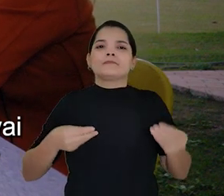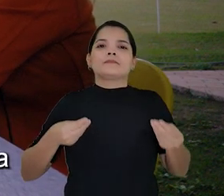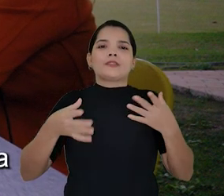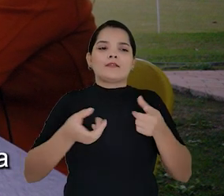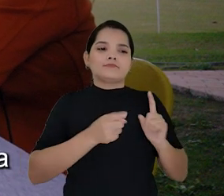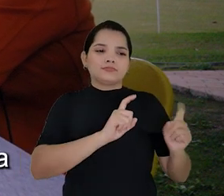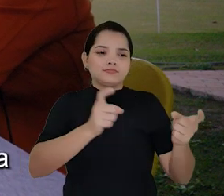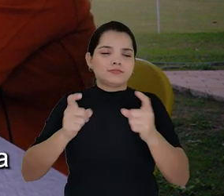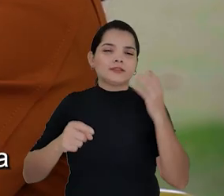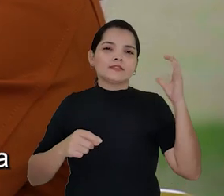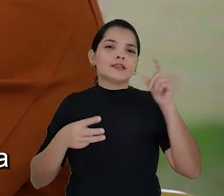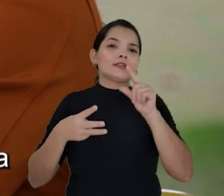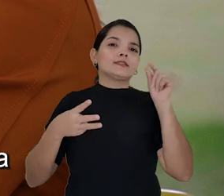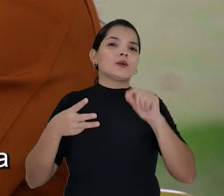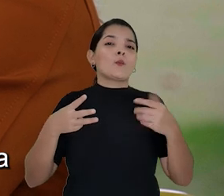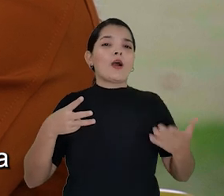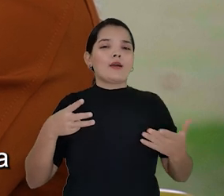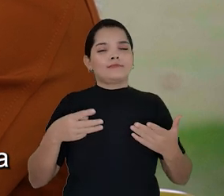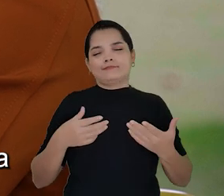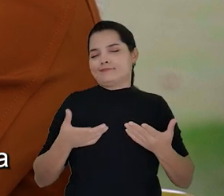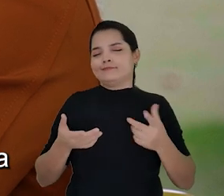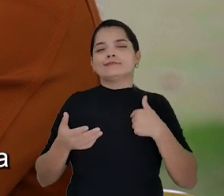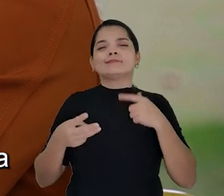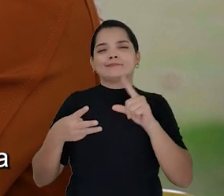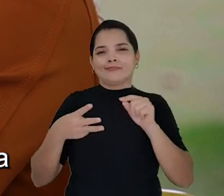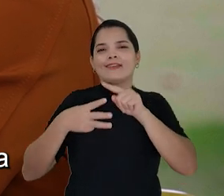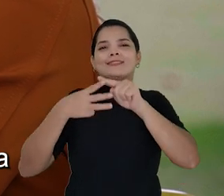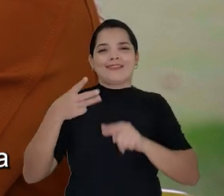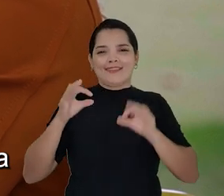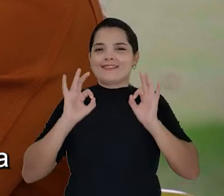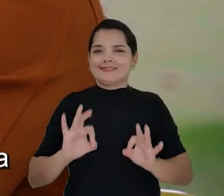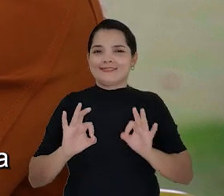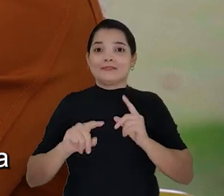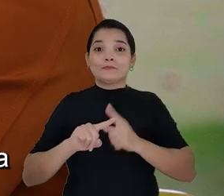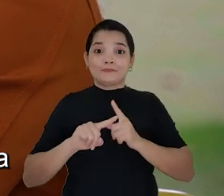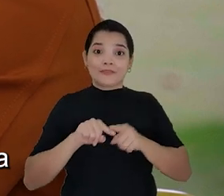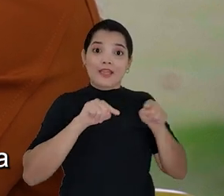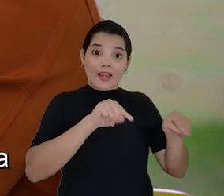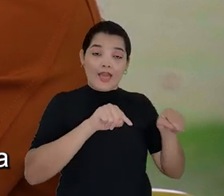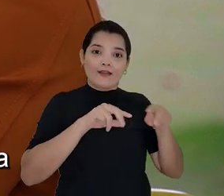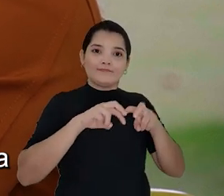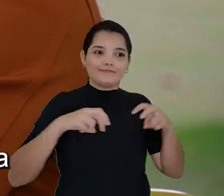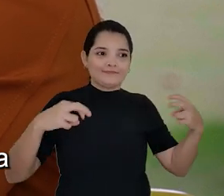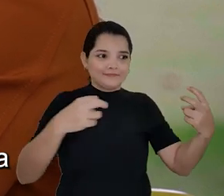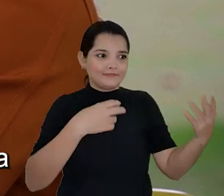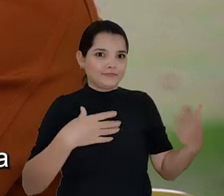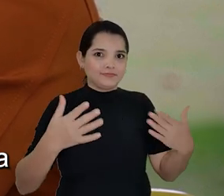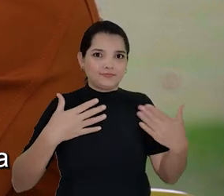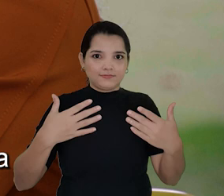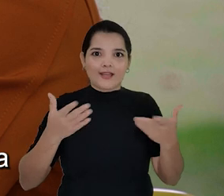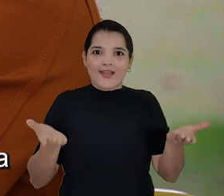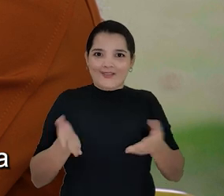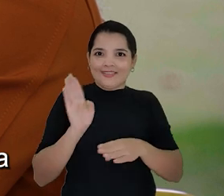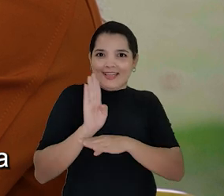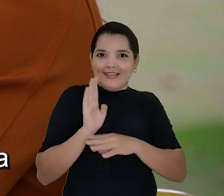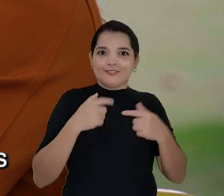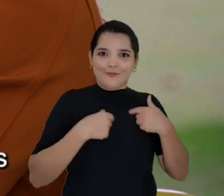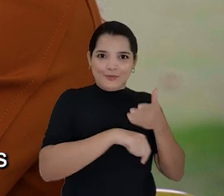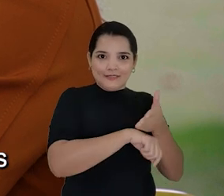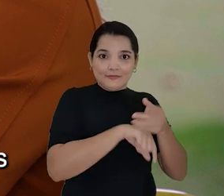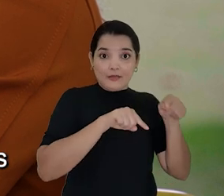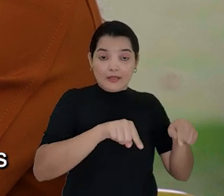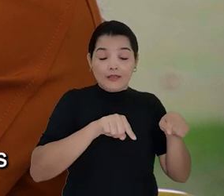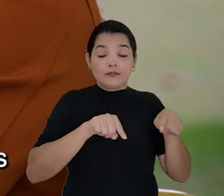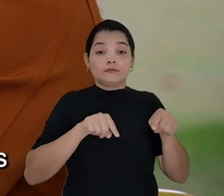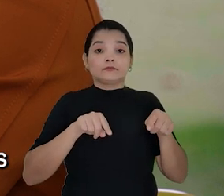ciência partir deles os três os três porque para fazer a mesa que eu vou participar agora no início da tarde ela